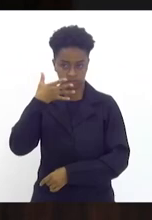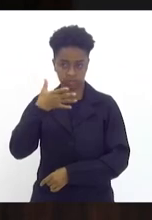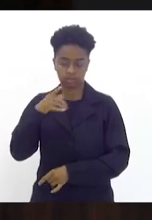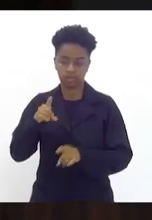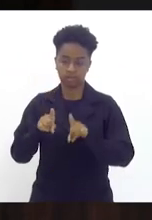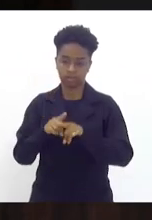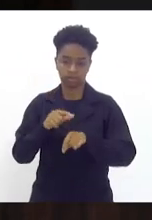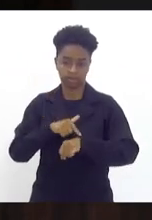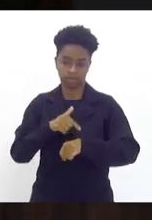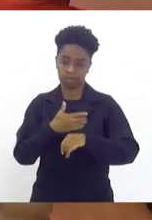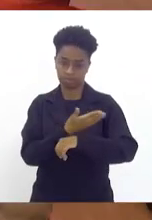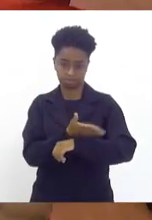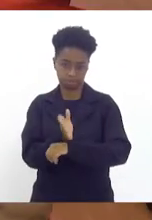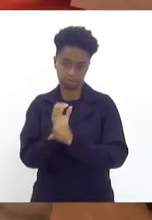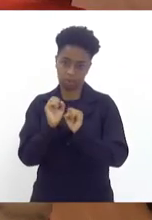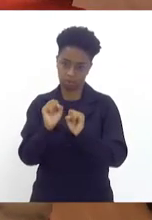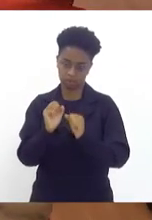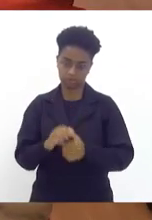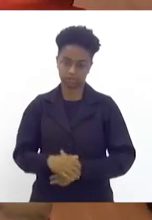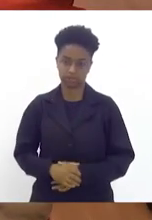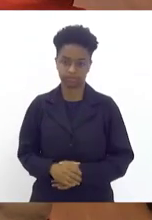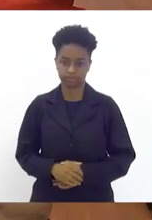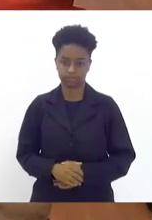achar necessário. Não me dá